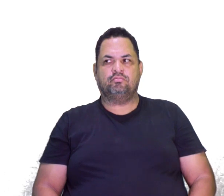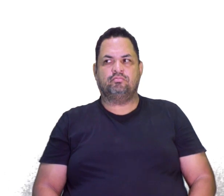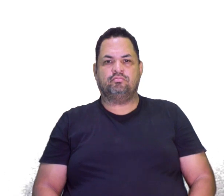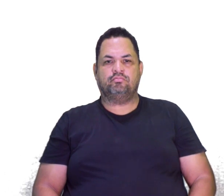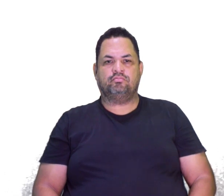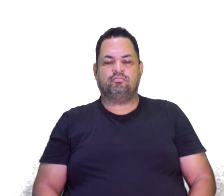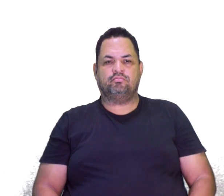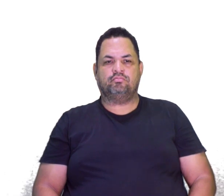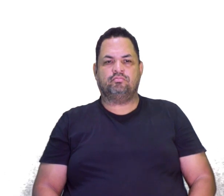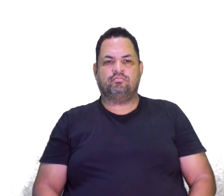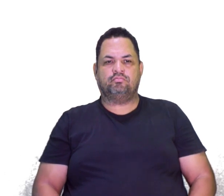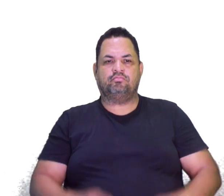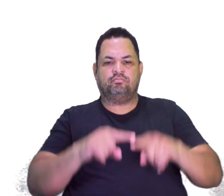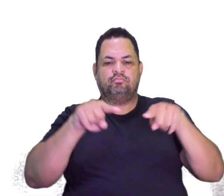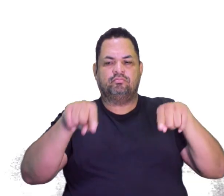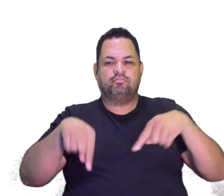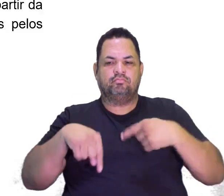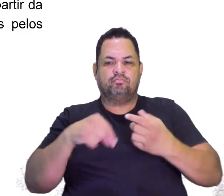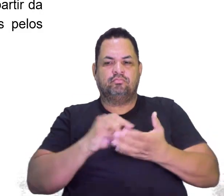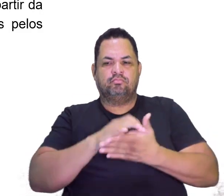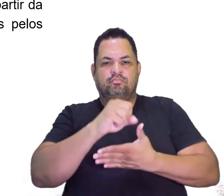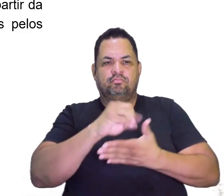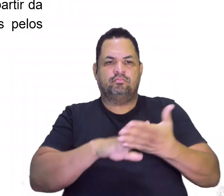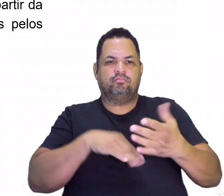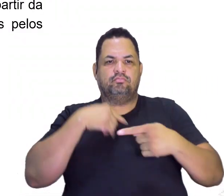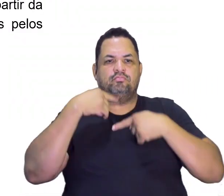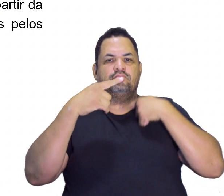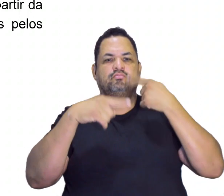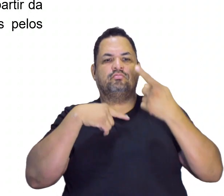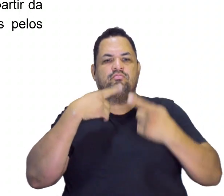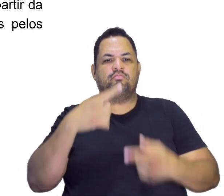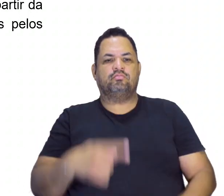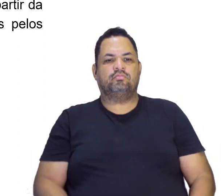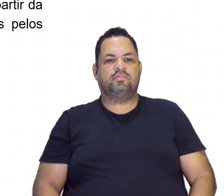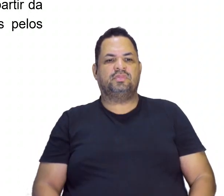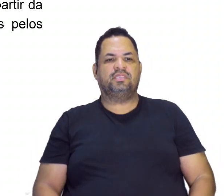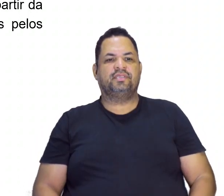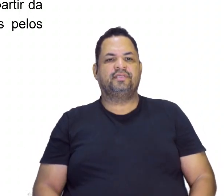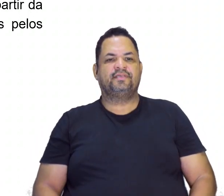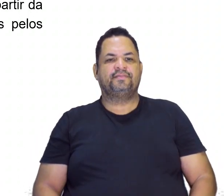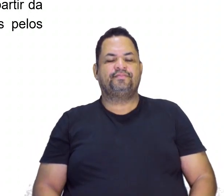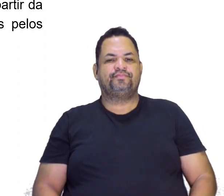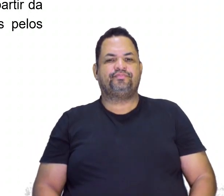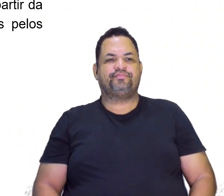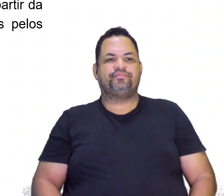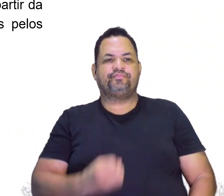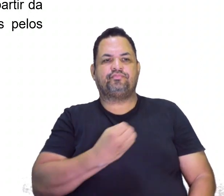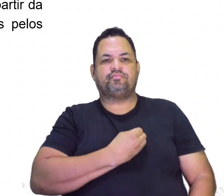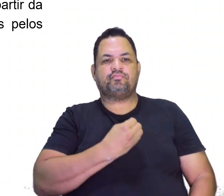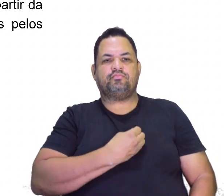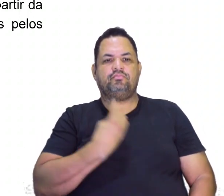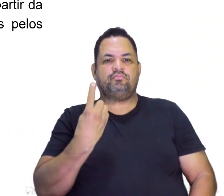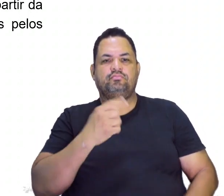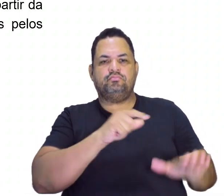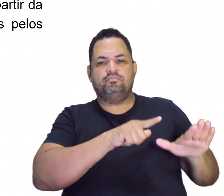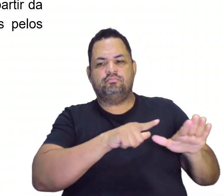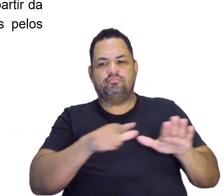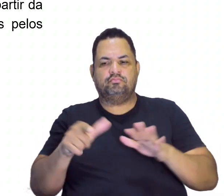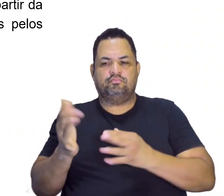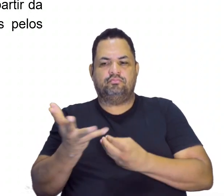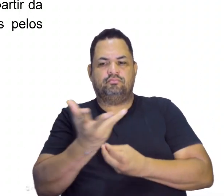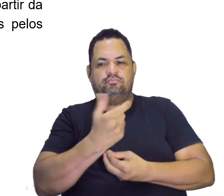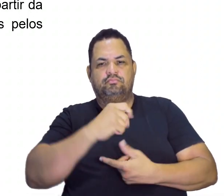Nossa atividade de sala, tirando as dúvidas. Vamos lá. Questão de número 1. A Semana de